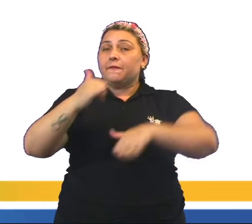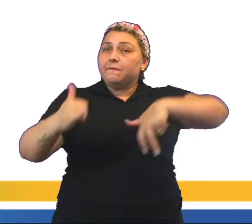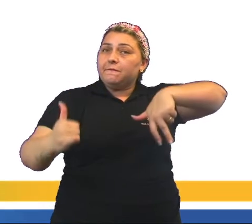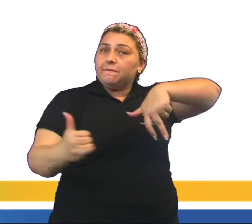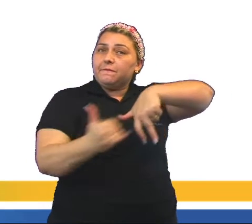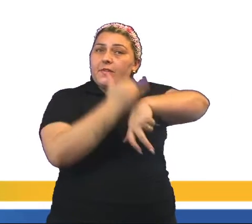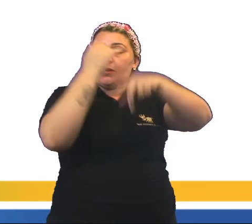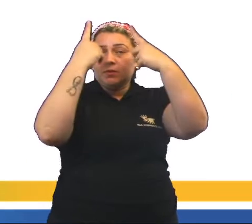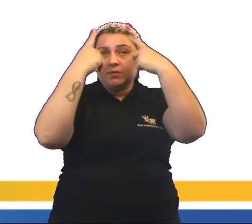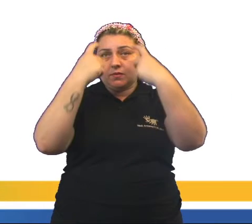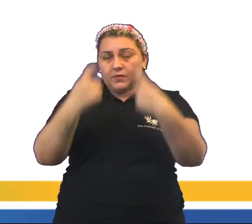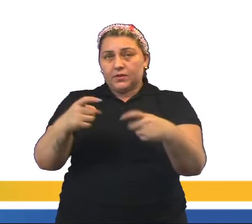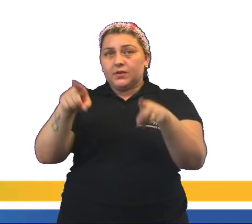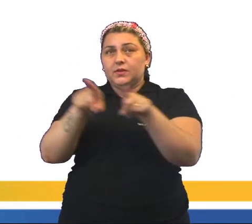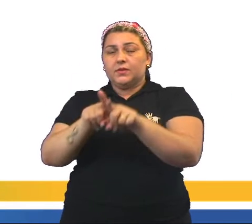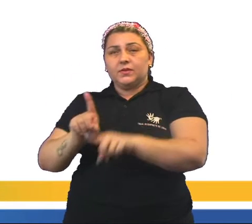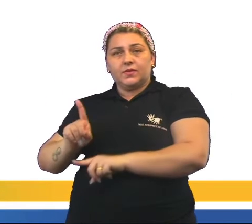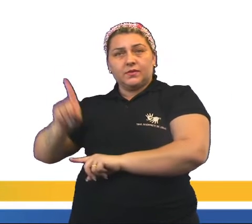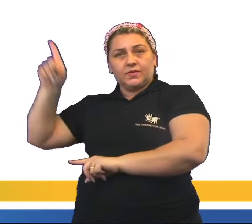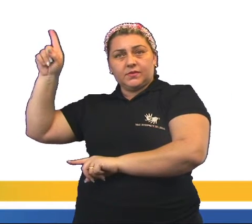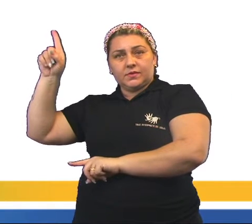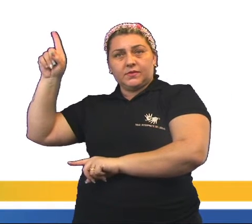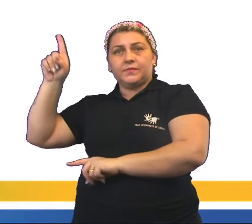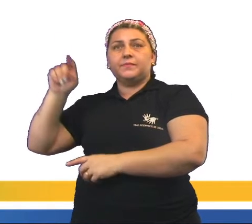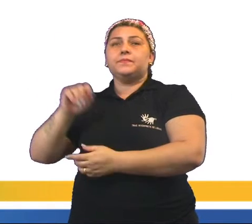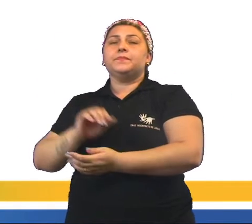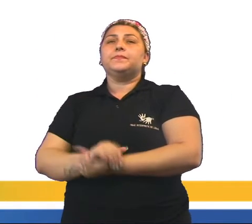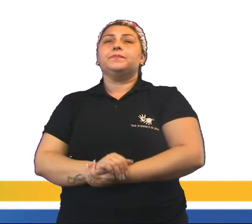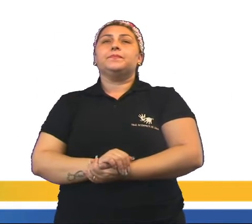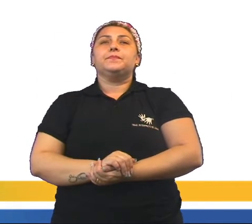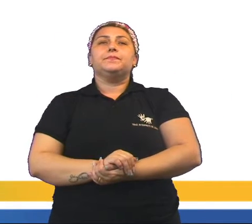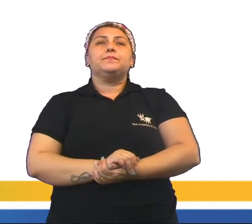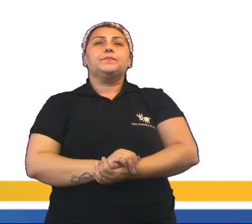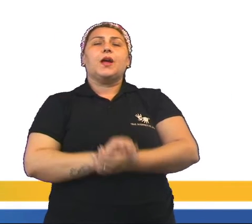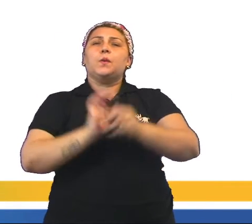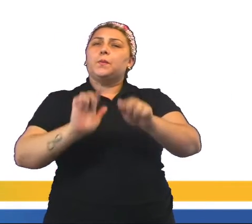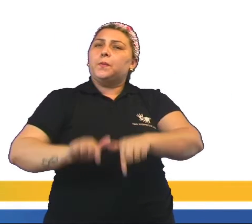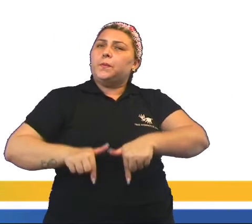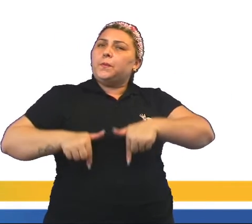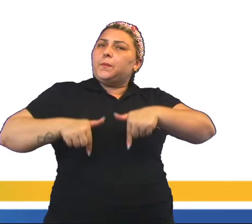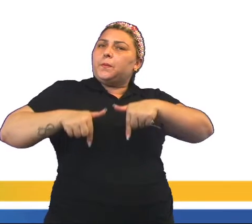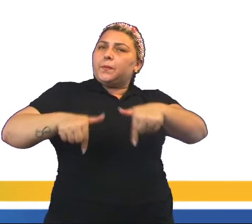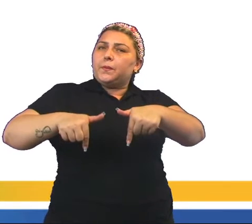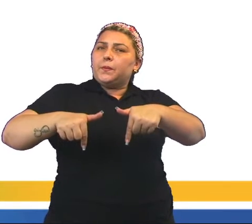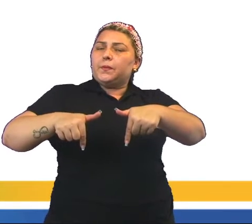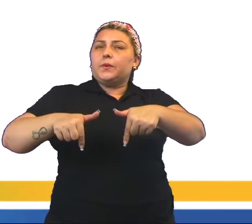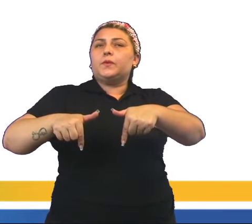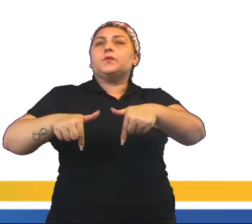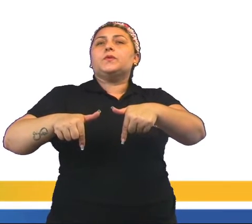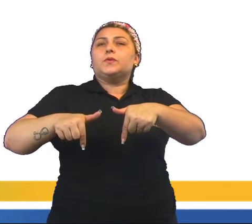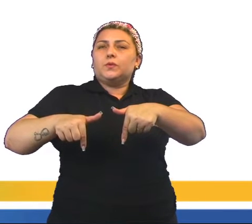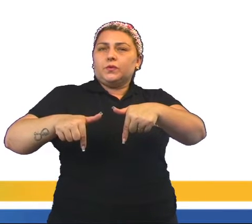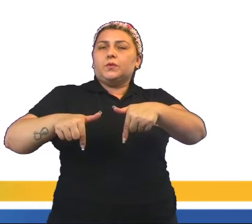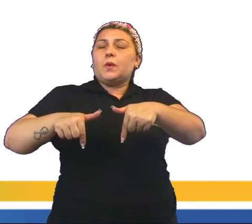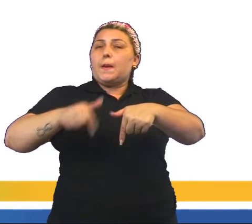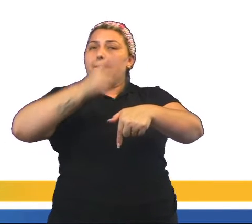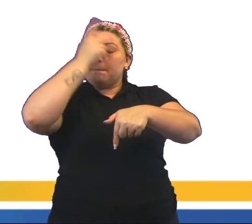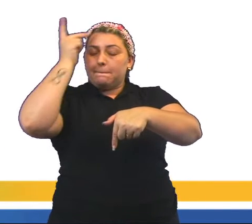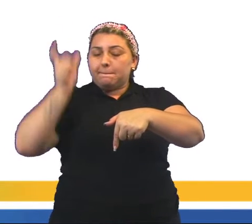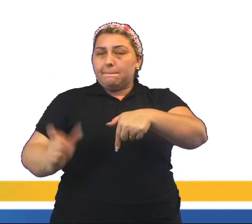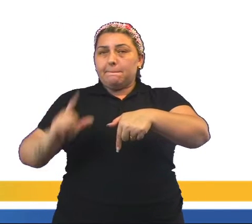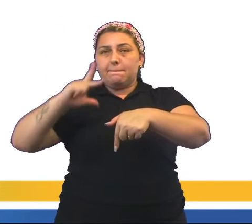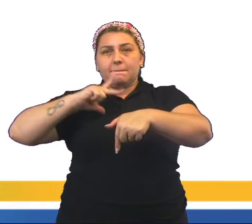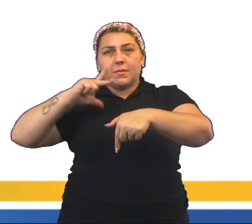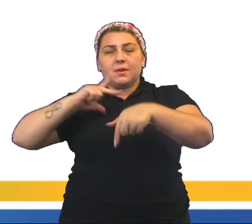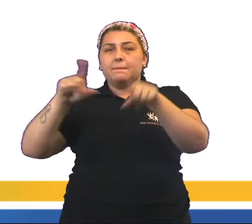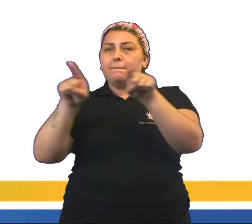de violência doméstica, a exemplo de outras mulheres, né? Então ela lutou, digamos assim, né? Foi uma luta pessoal,